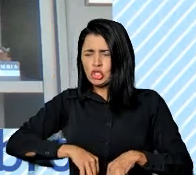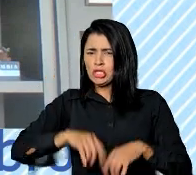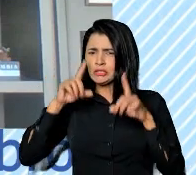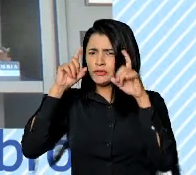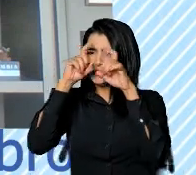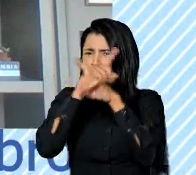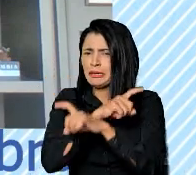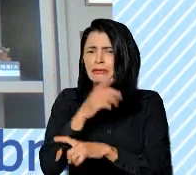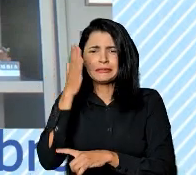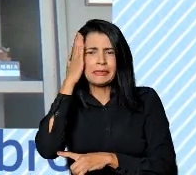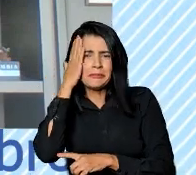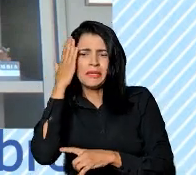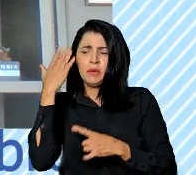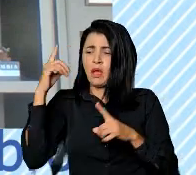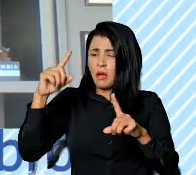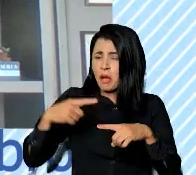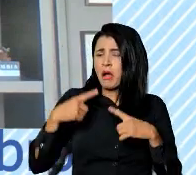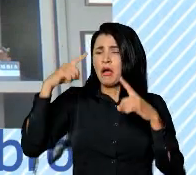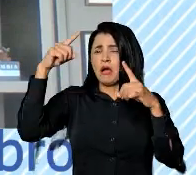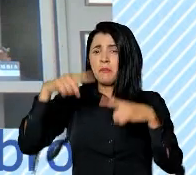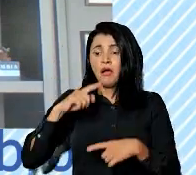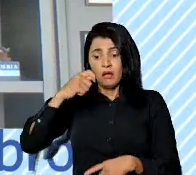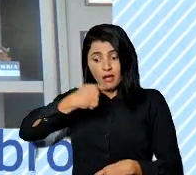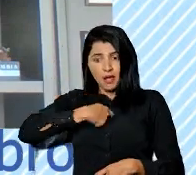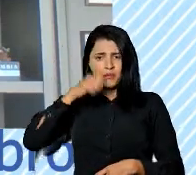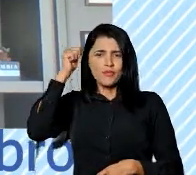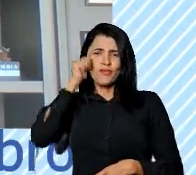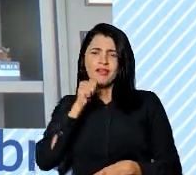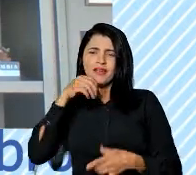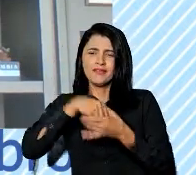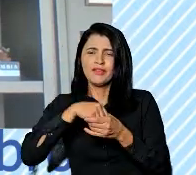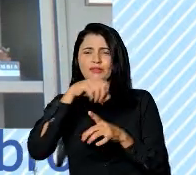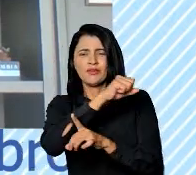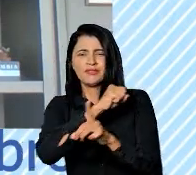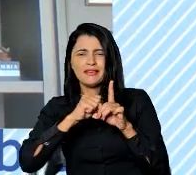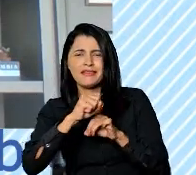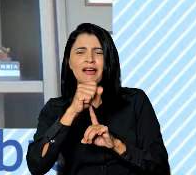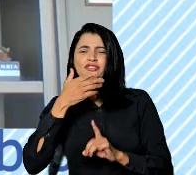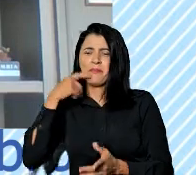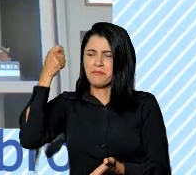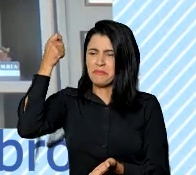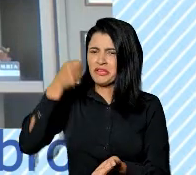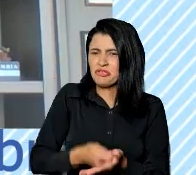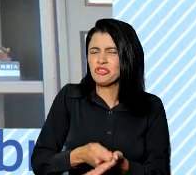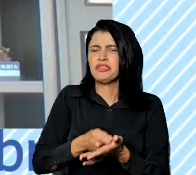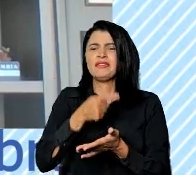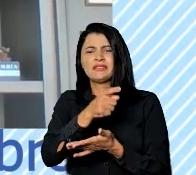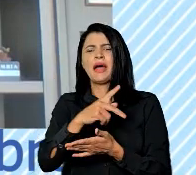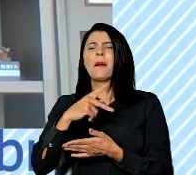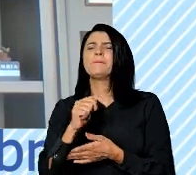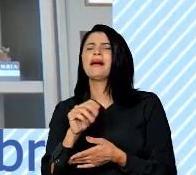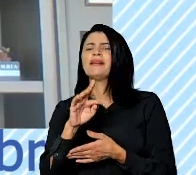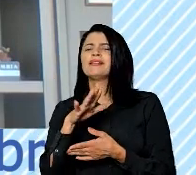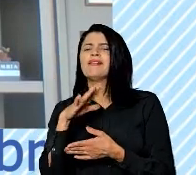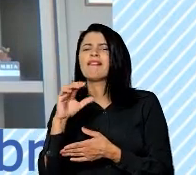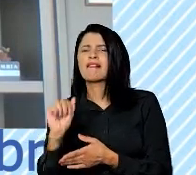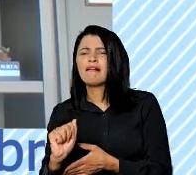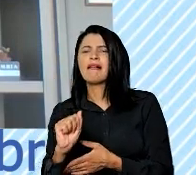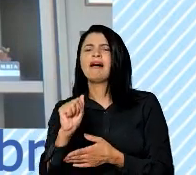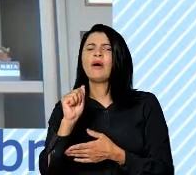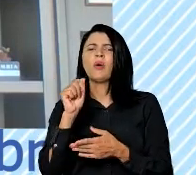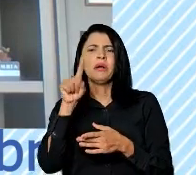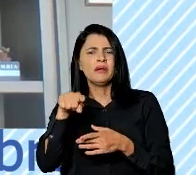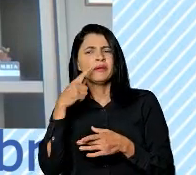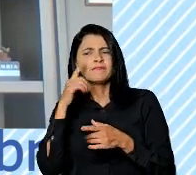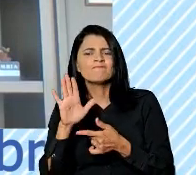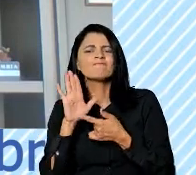os desafios de se ser mulher em uma sociedade machista, misógina e patriarcal, que podemos apontar os caminhos